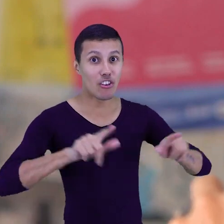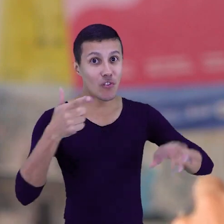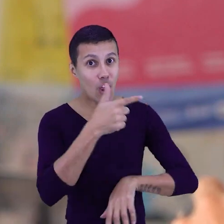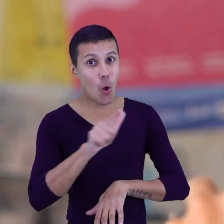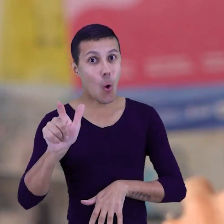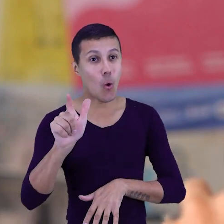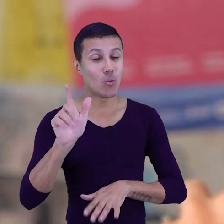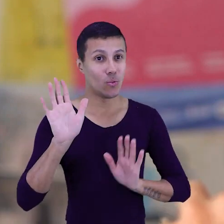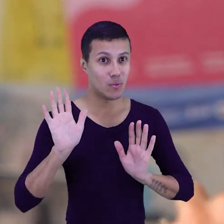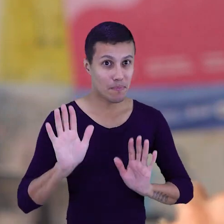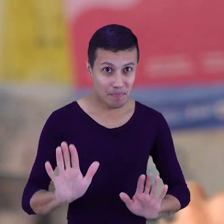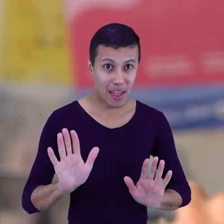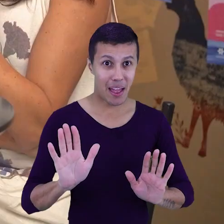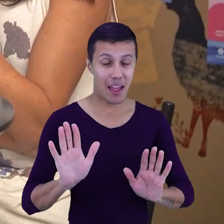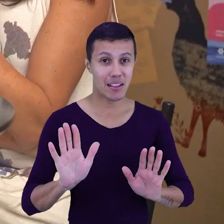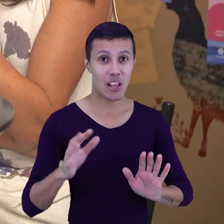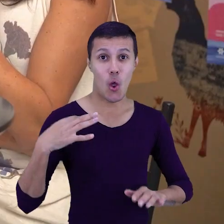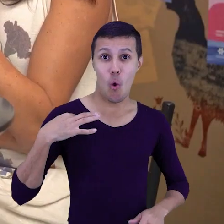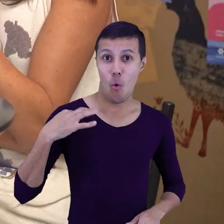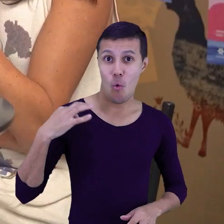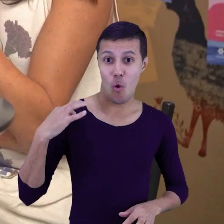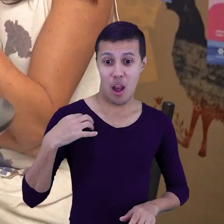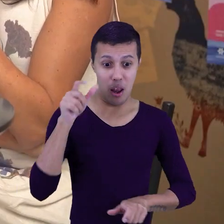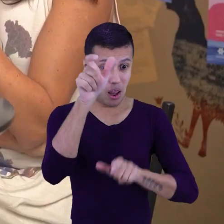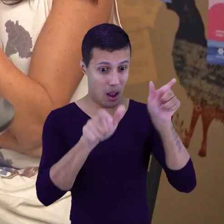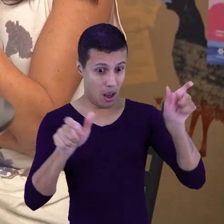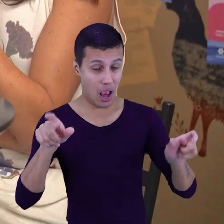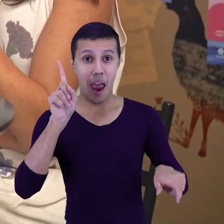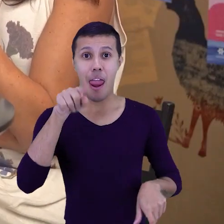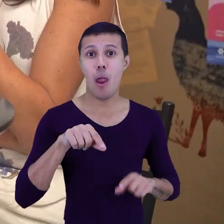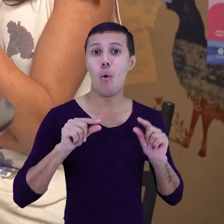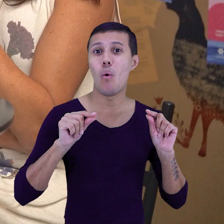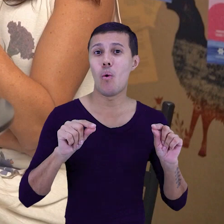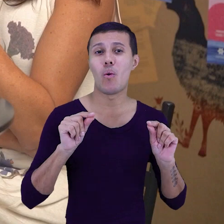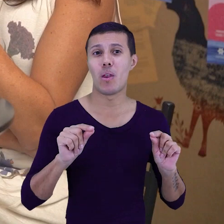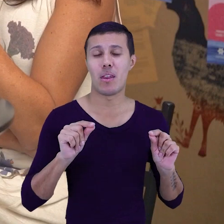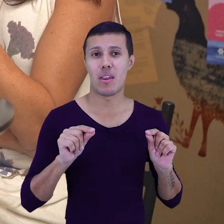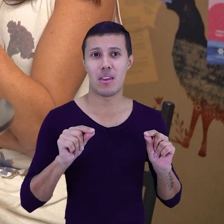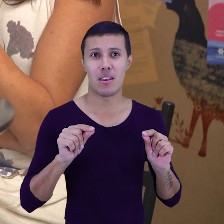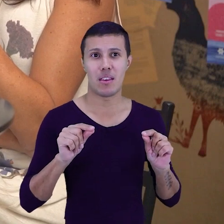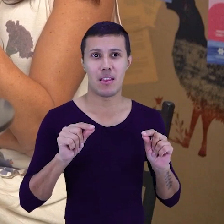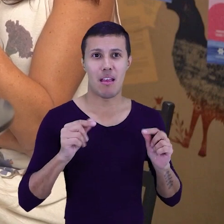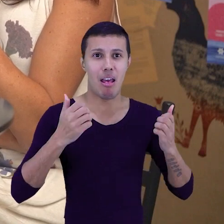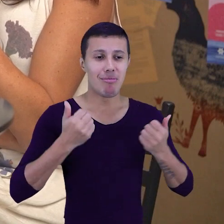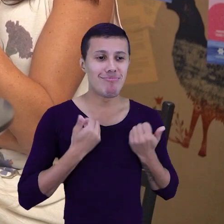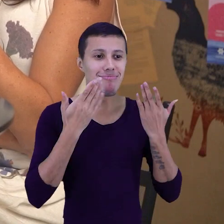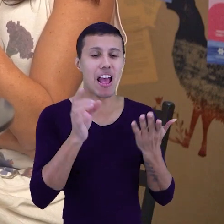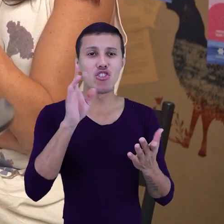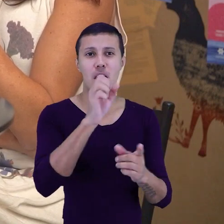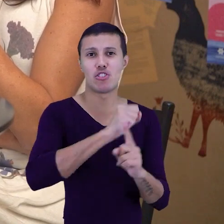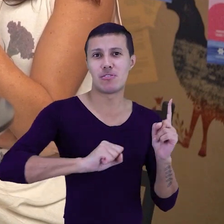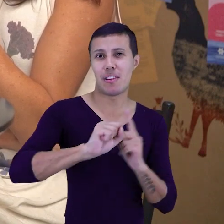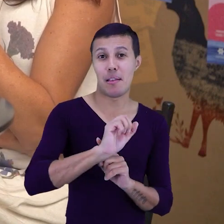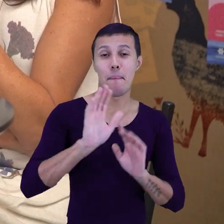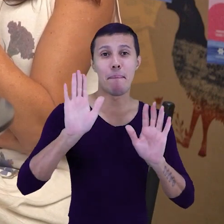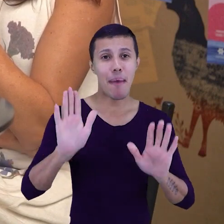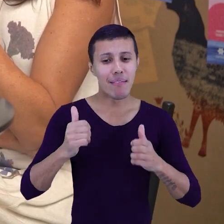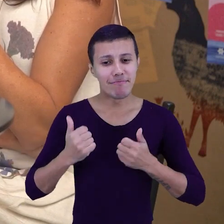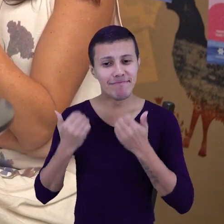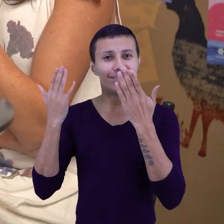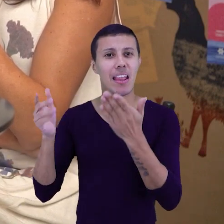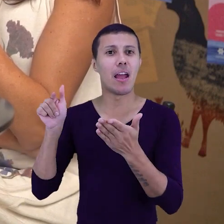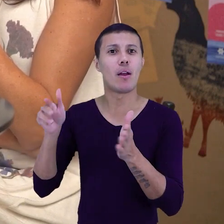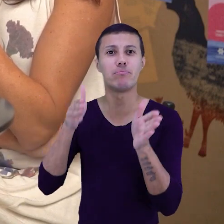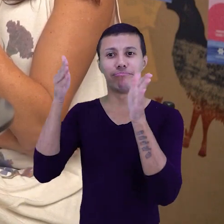que é bem diferente de outras coisas. E aí, os voluntários são pessoas que não estão entregando isso para a sociedade,